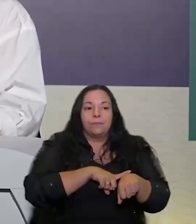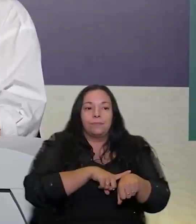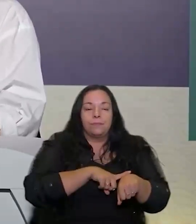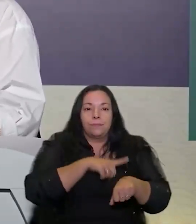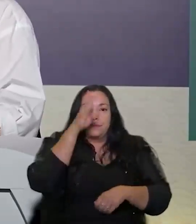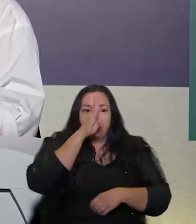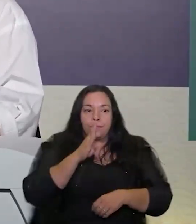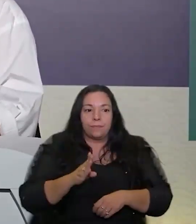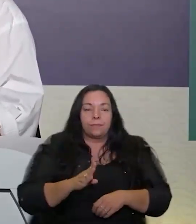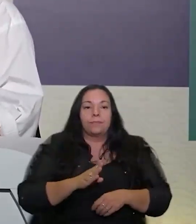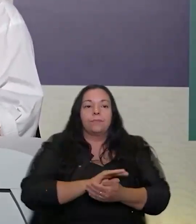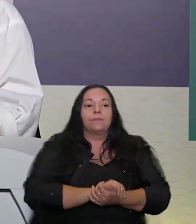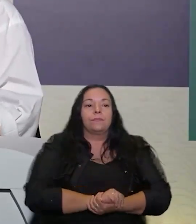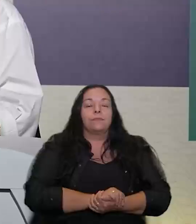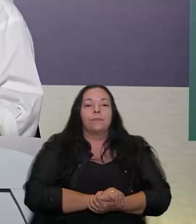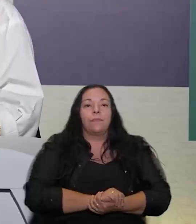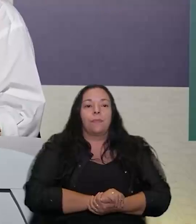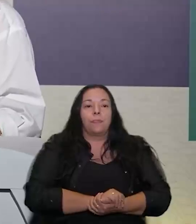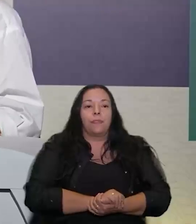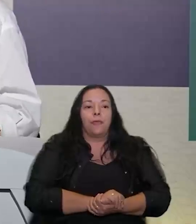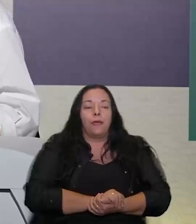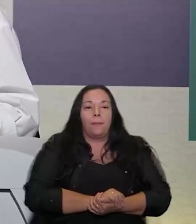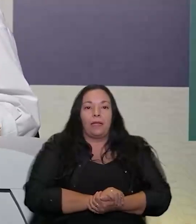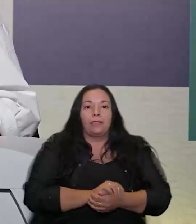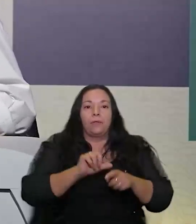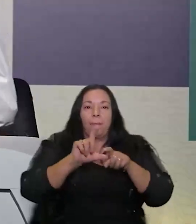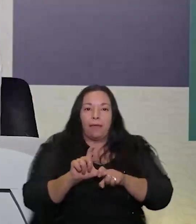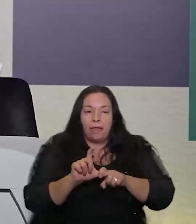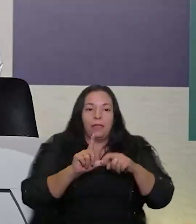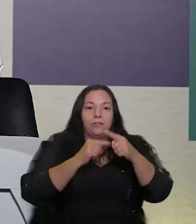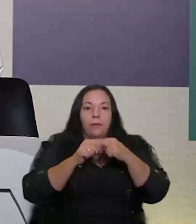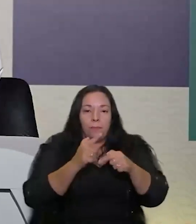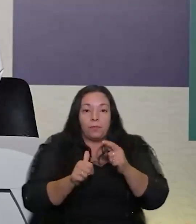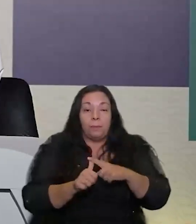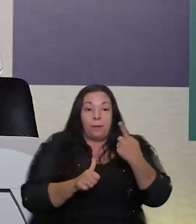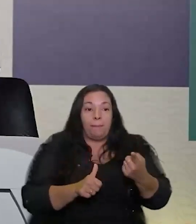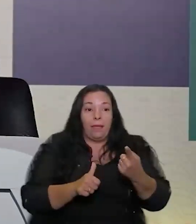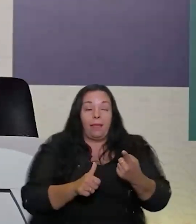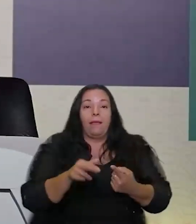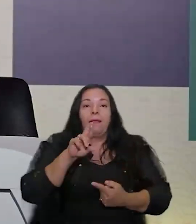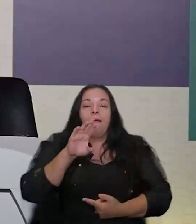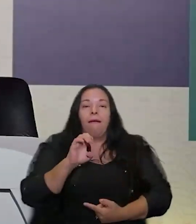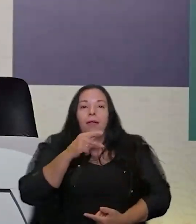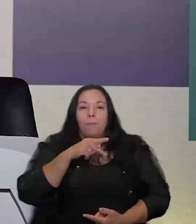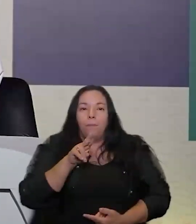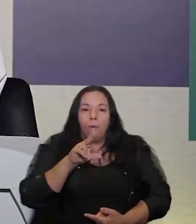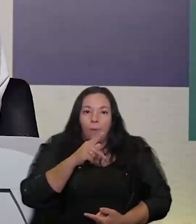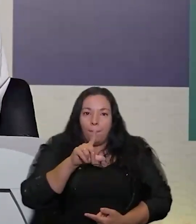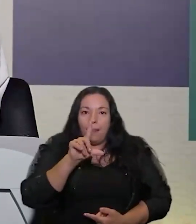a formação do Império, quando o Brasil se torna independente, depois a Primeira República, depois a Segunda República,